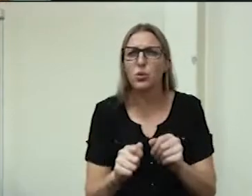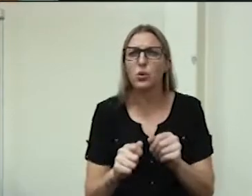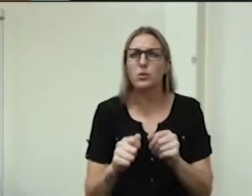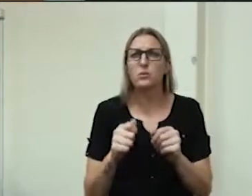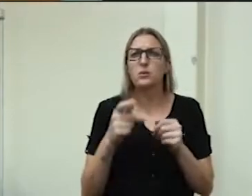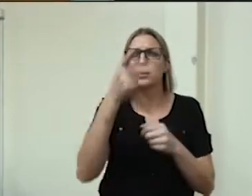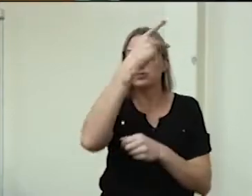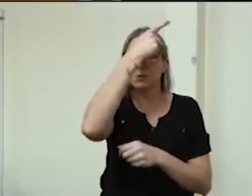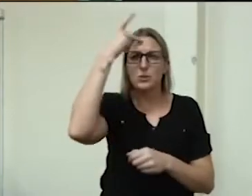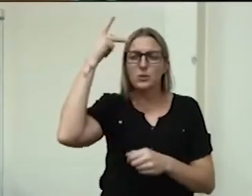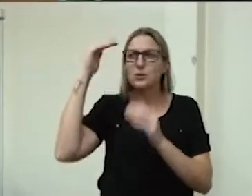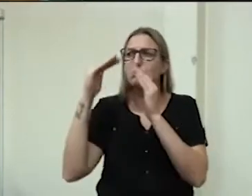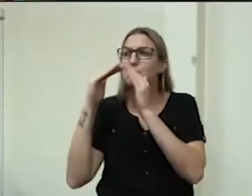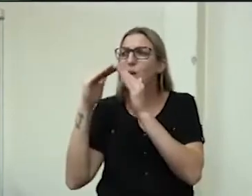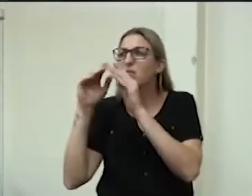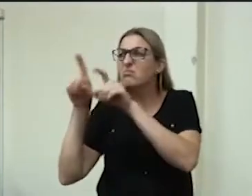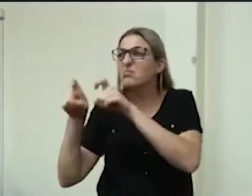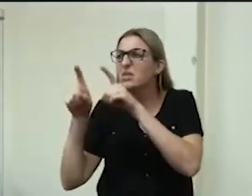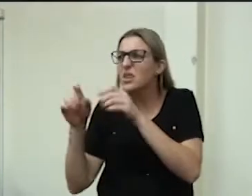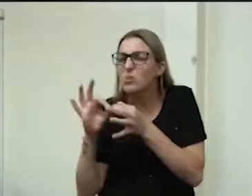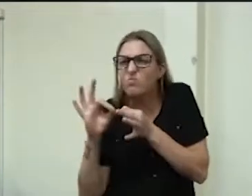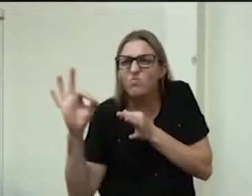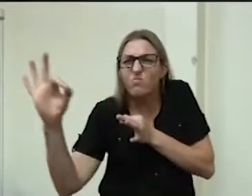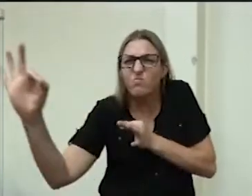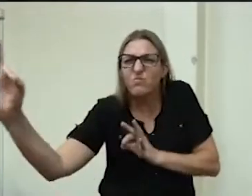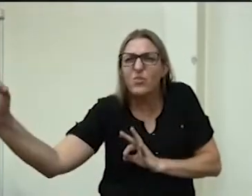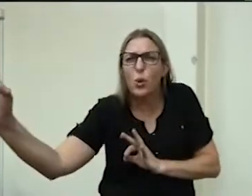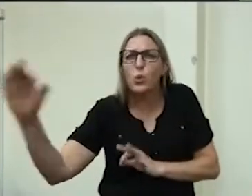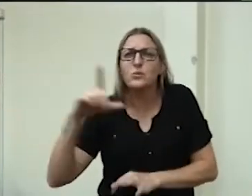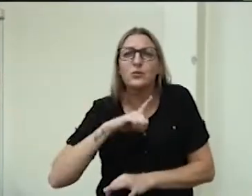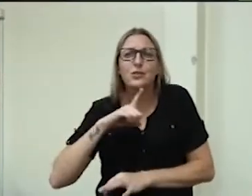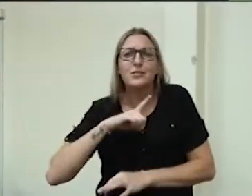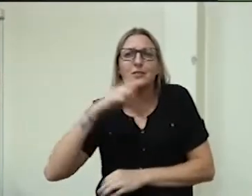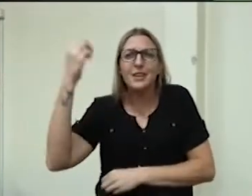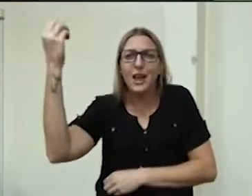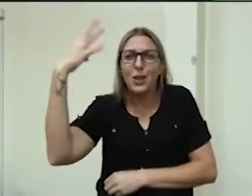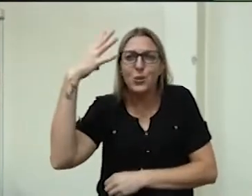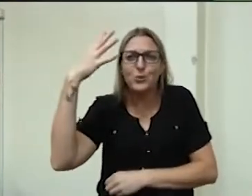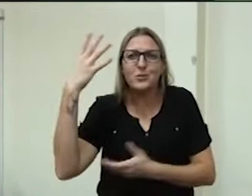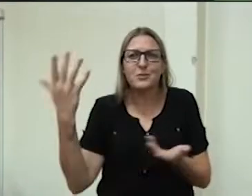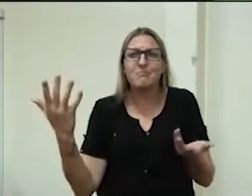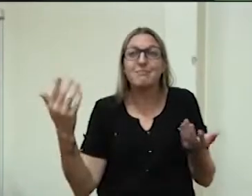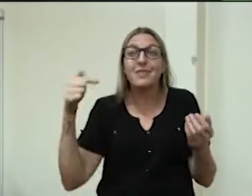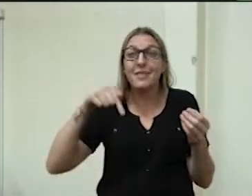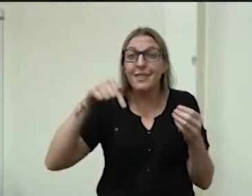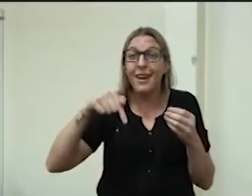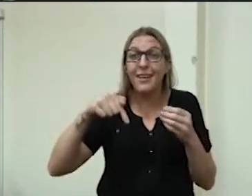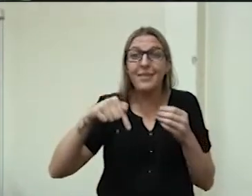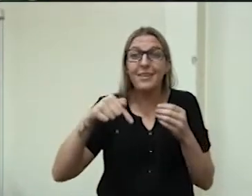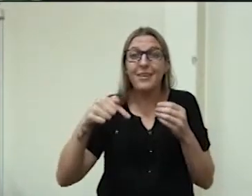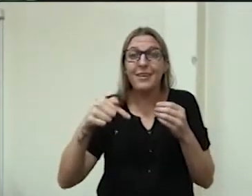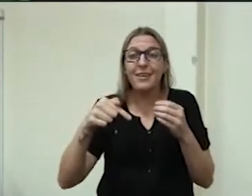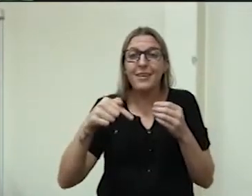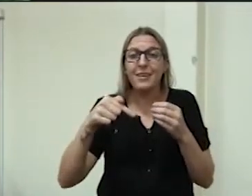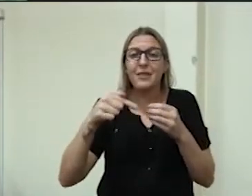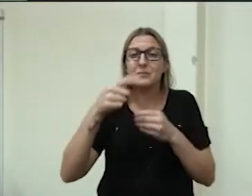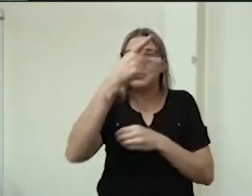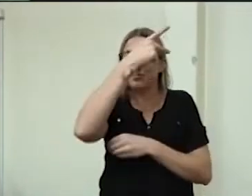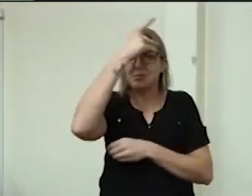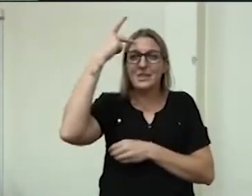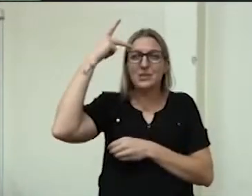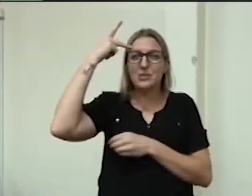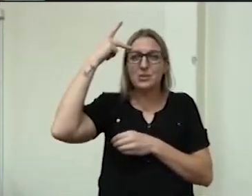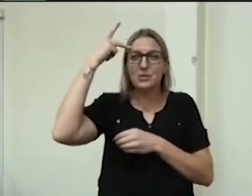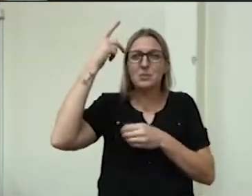Na cidade, olha como é o inverso das coisas. Na cidade estão debaixo do poste de luz e não podem ter acesso à